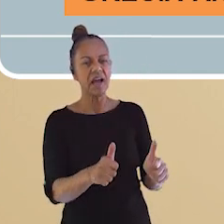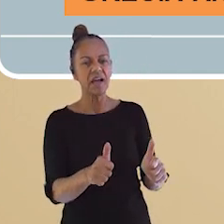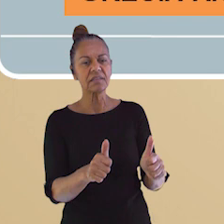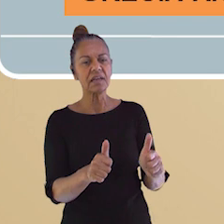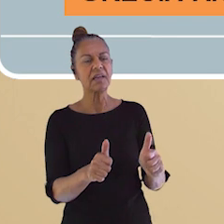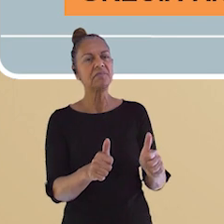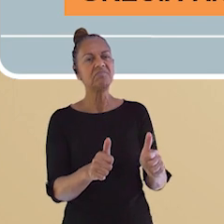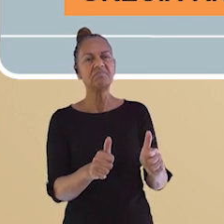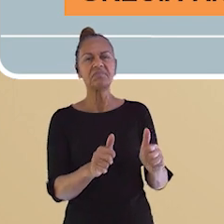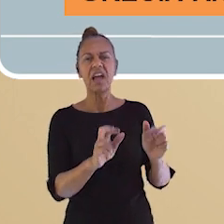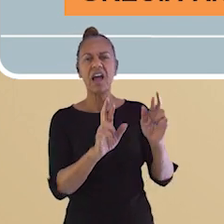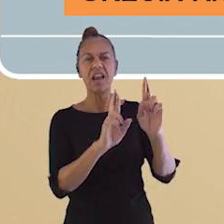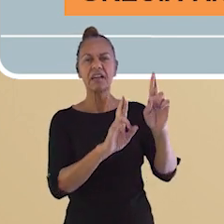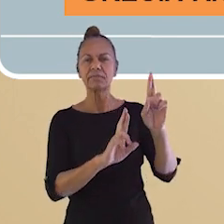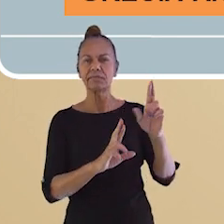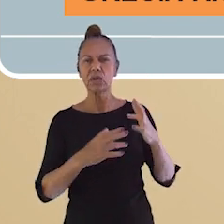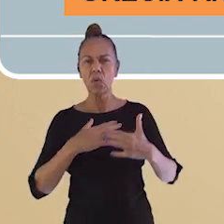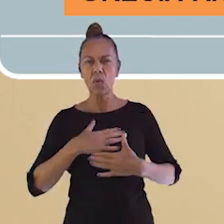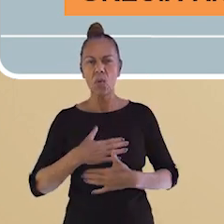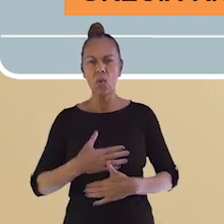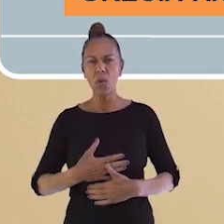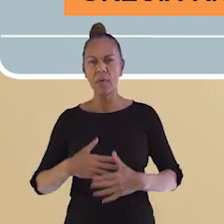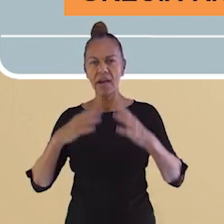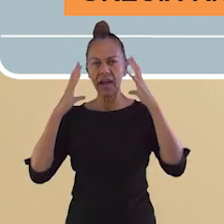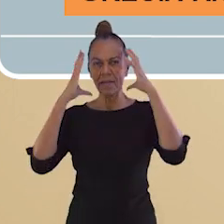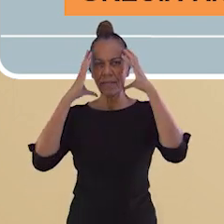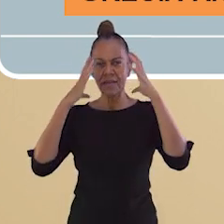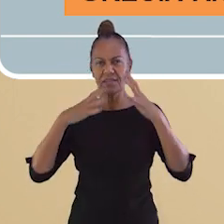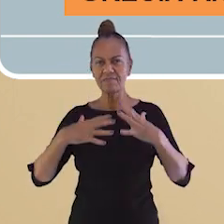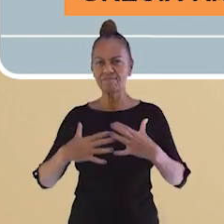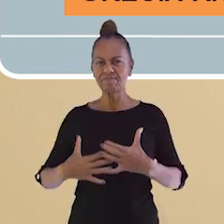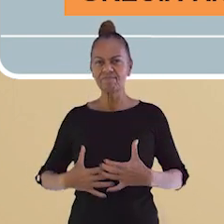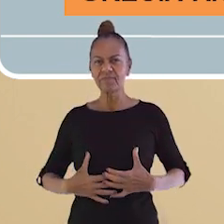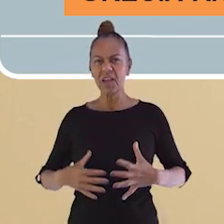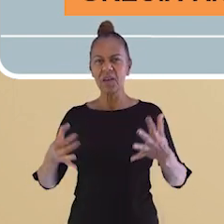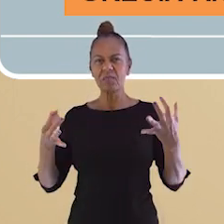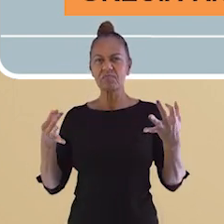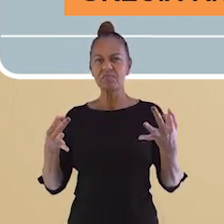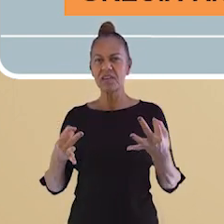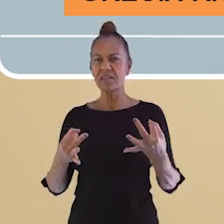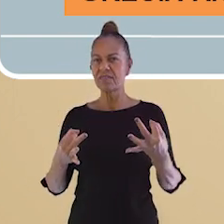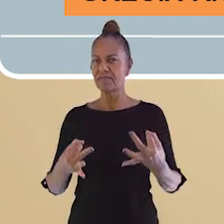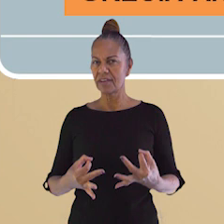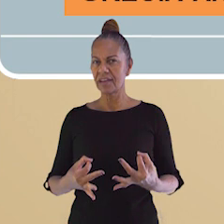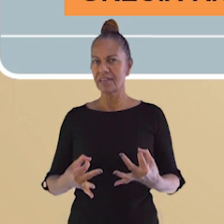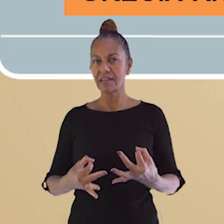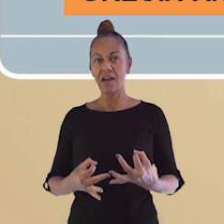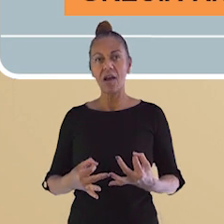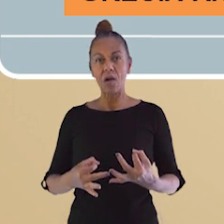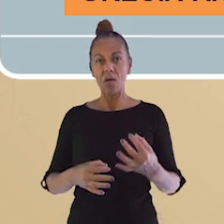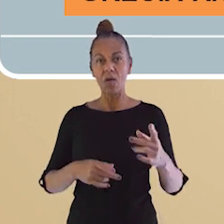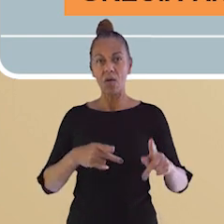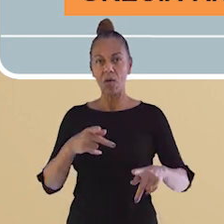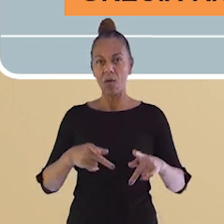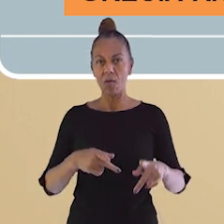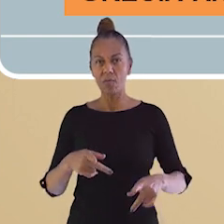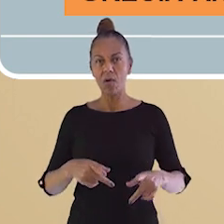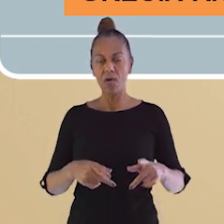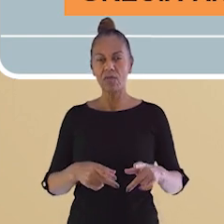do corpo, da cabeça e dos membros. Ela é uma representação perfeita do que os gregos achavam